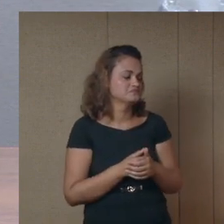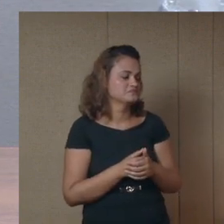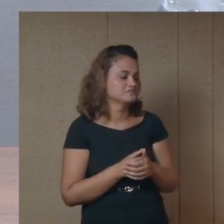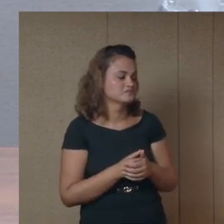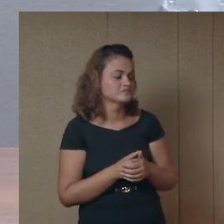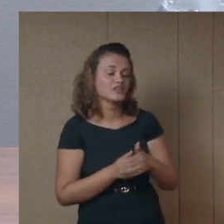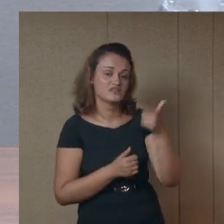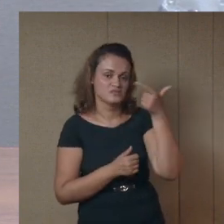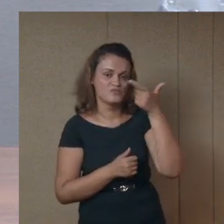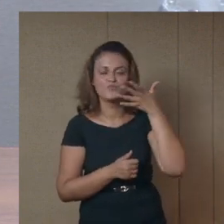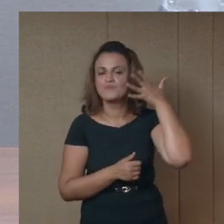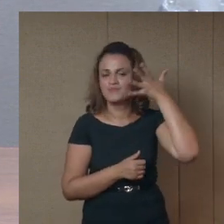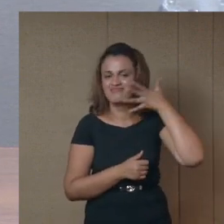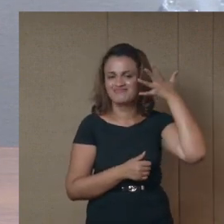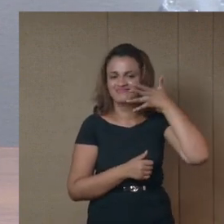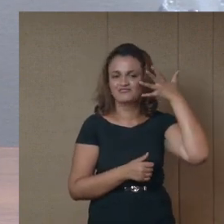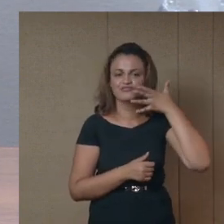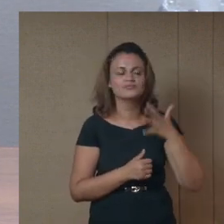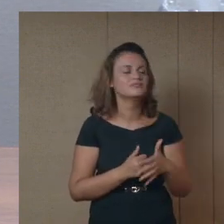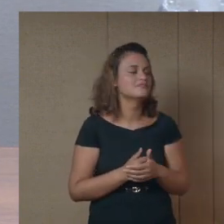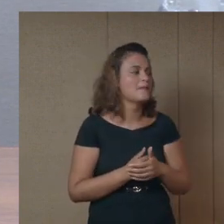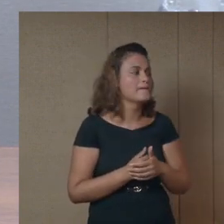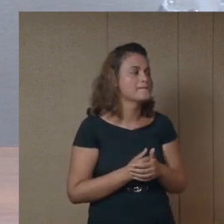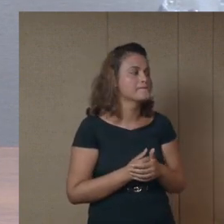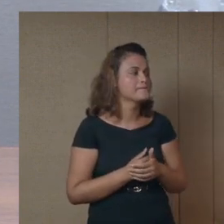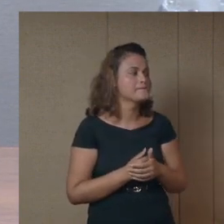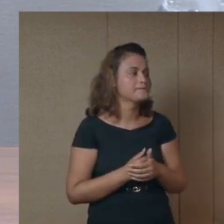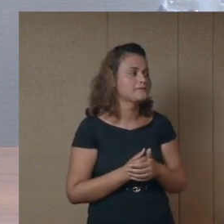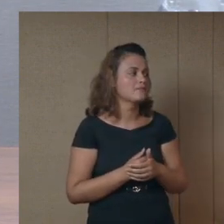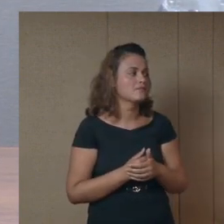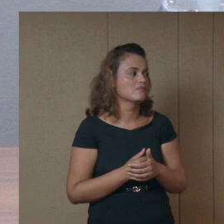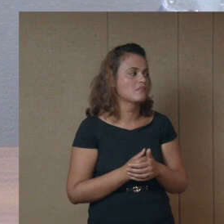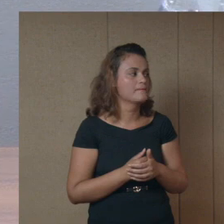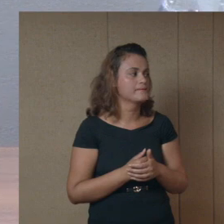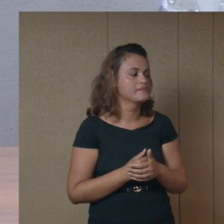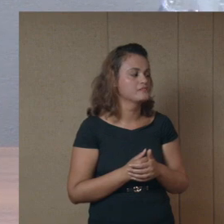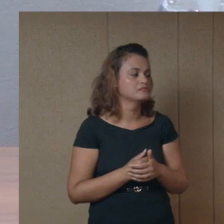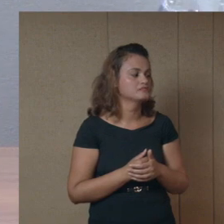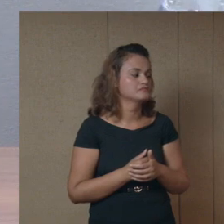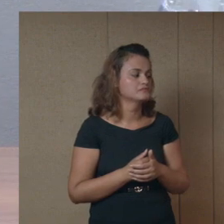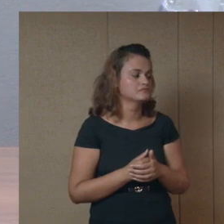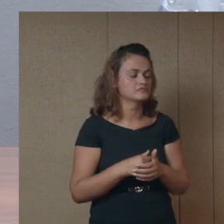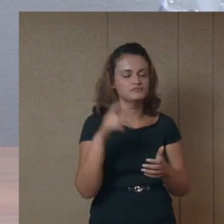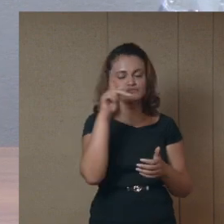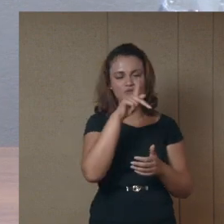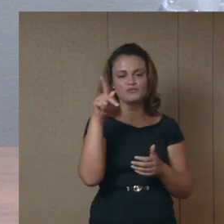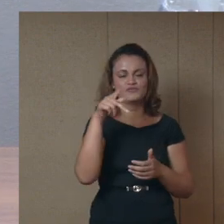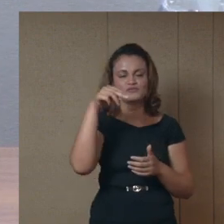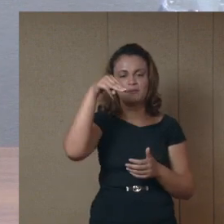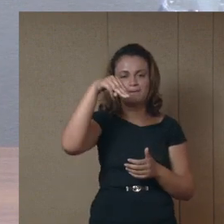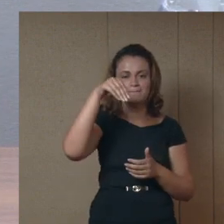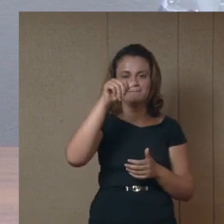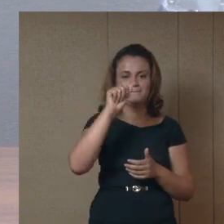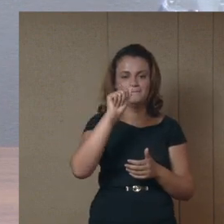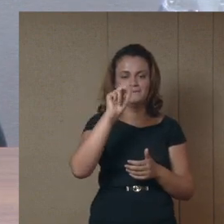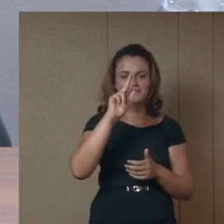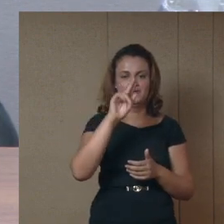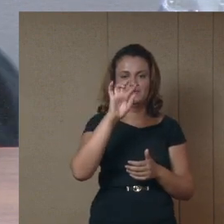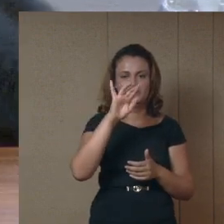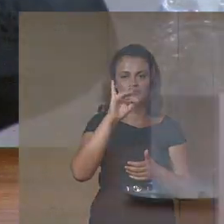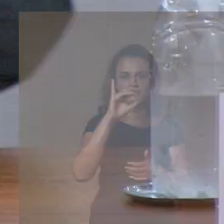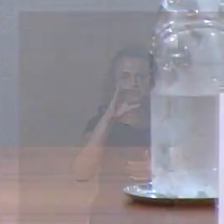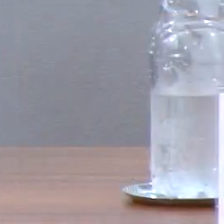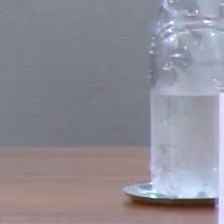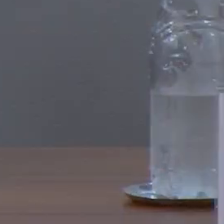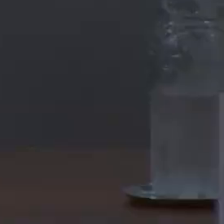segundo palestrante desse painel professor maurício de souza silveira